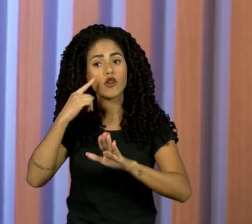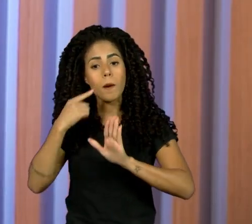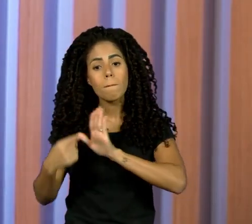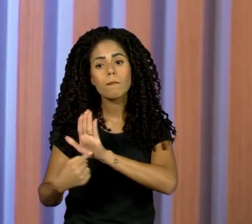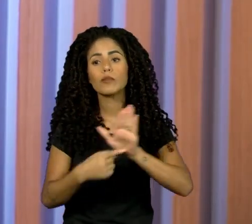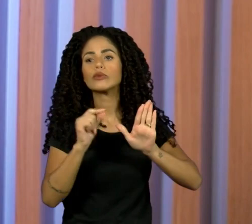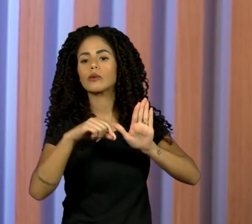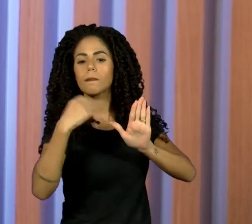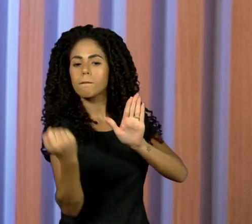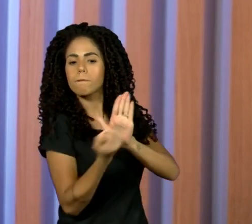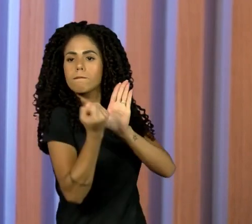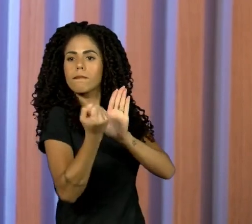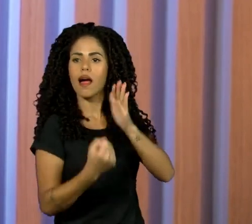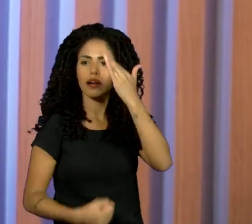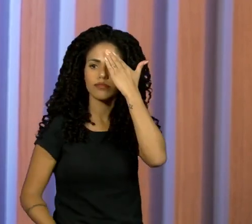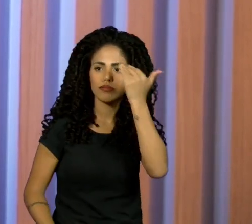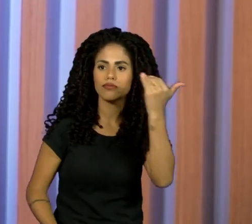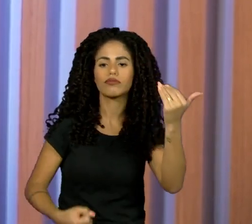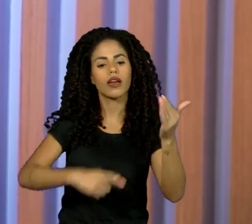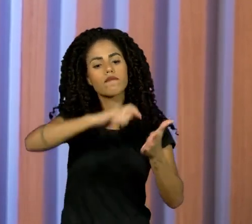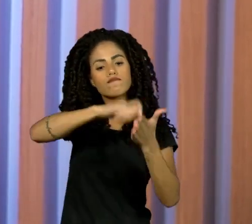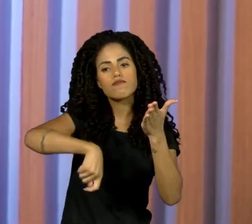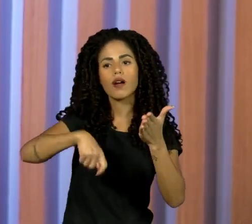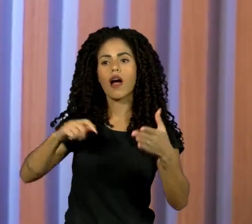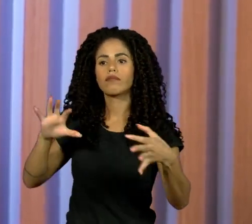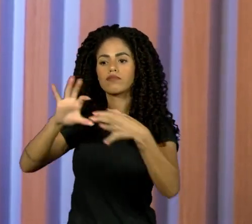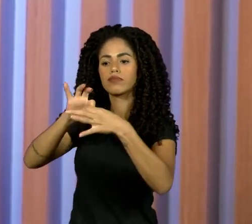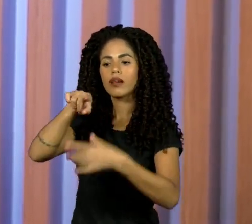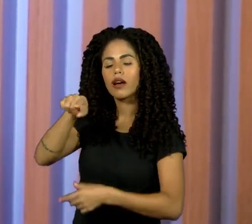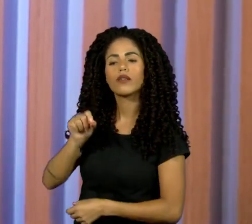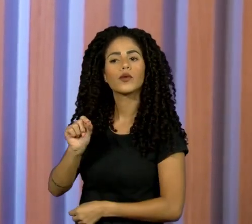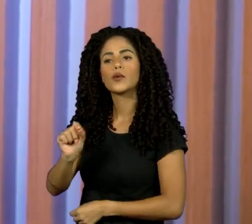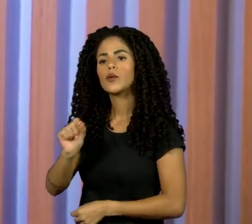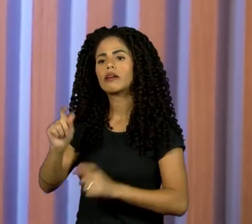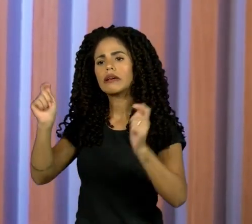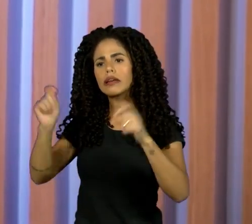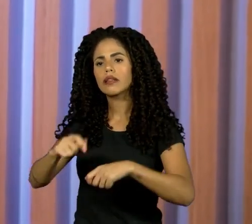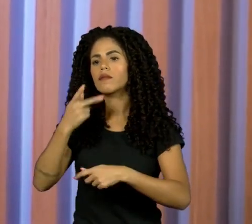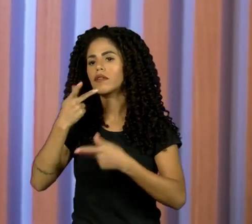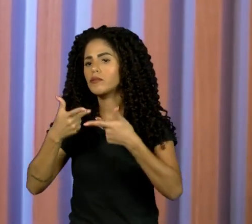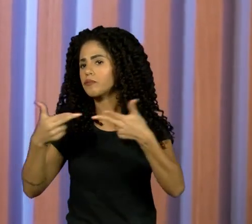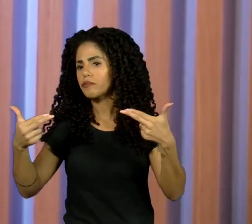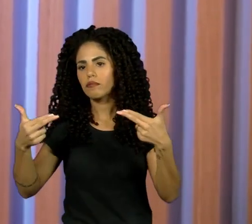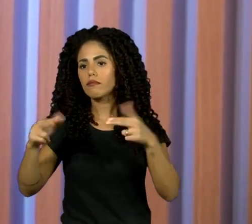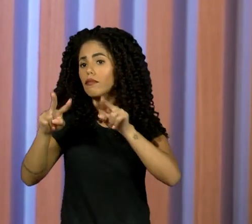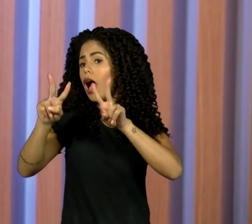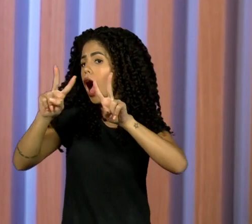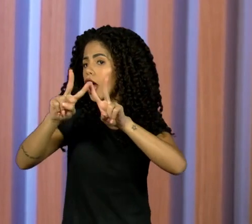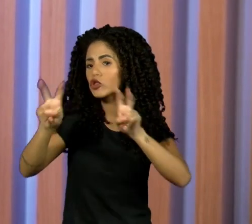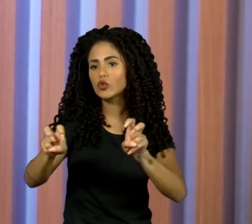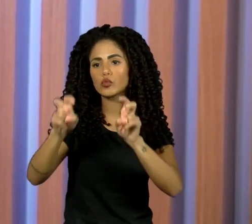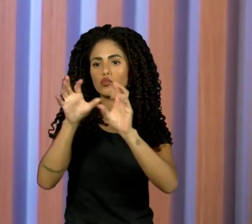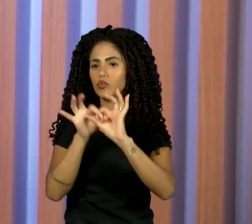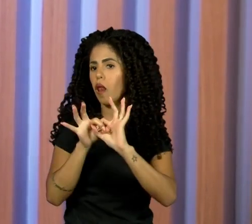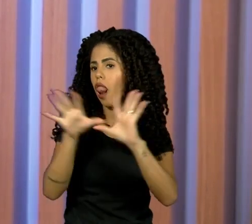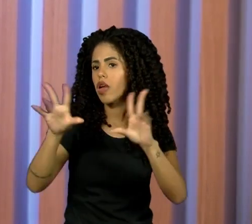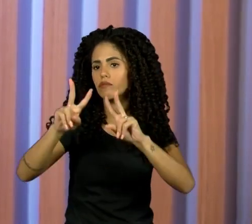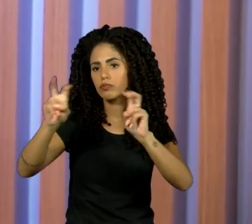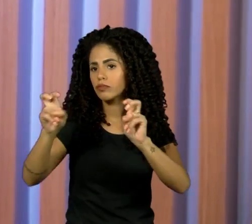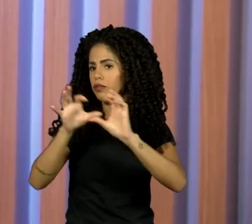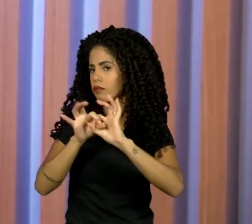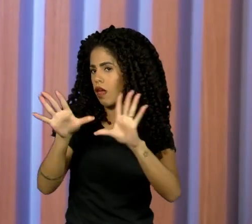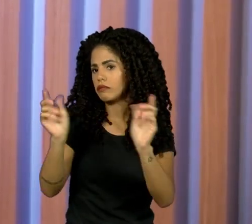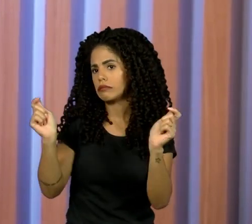marcas, principalmente, né, que são os grandes contratantes desses perfis, que eles podem falar, por exemplo, de qualquer assunto não relacionados apenas,